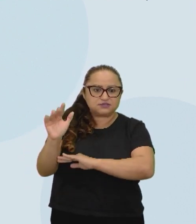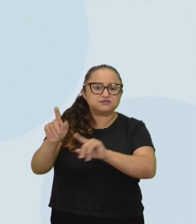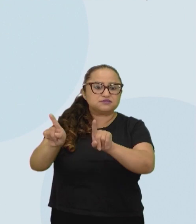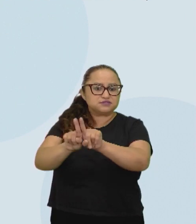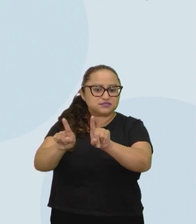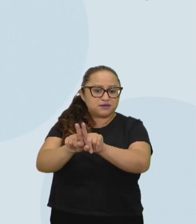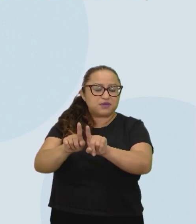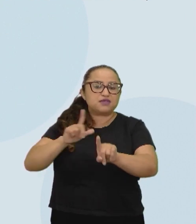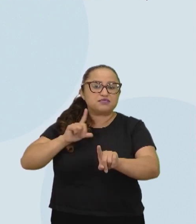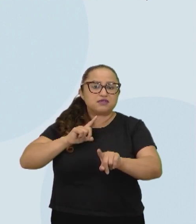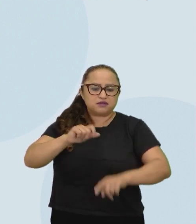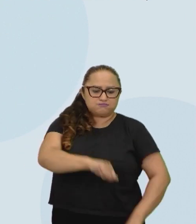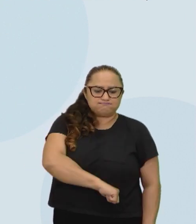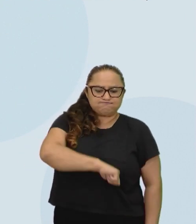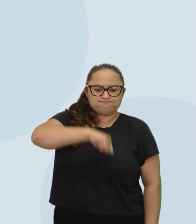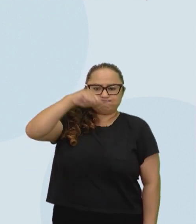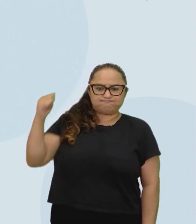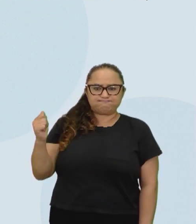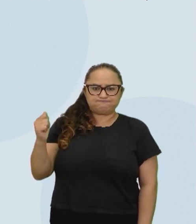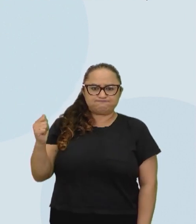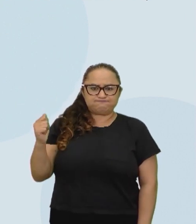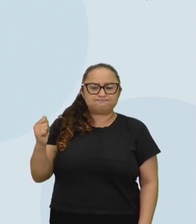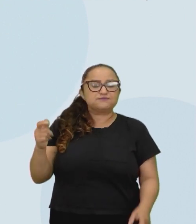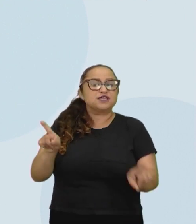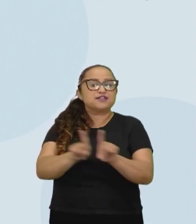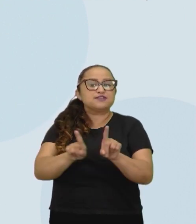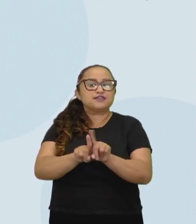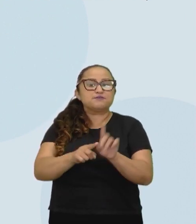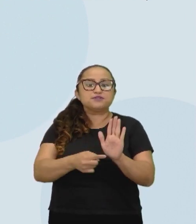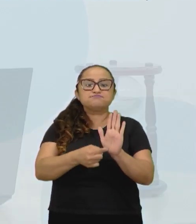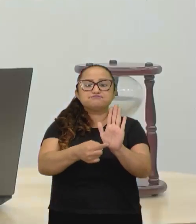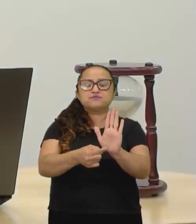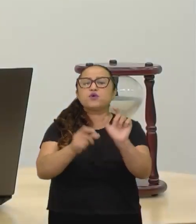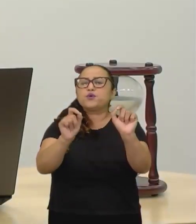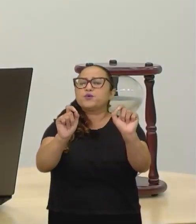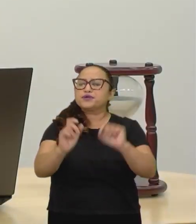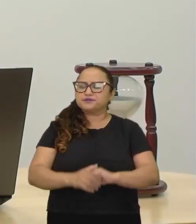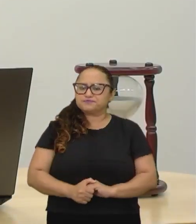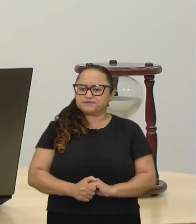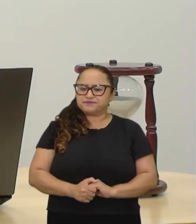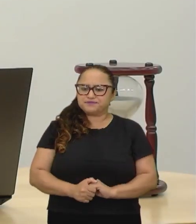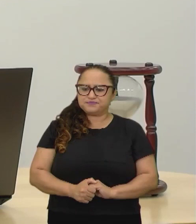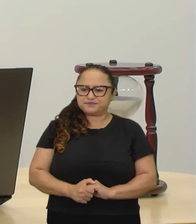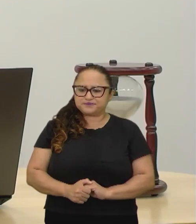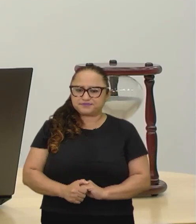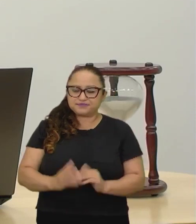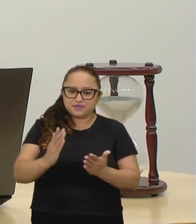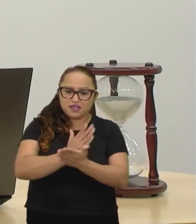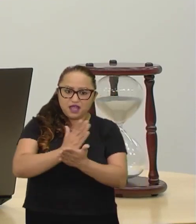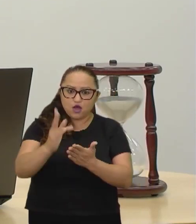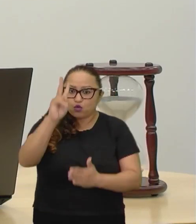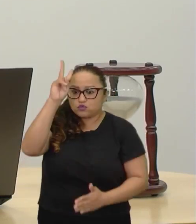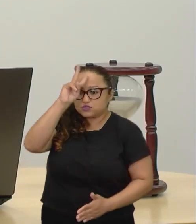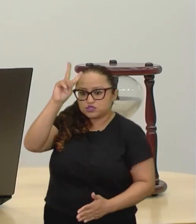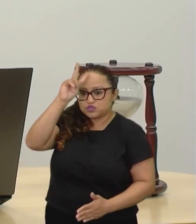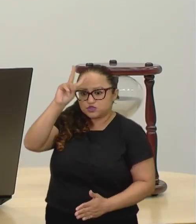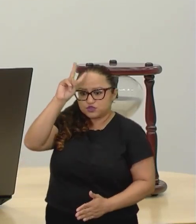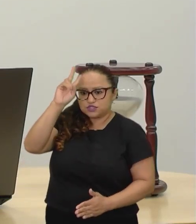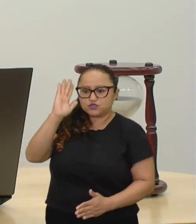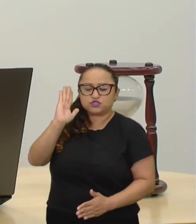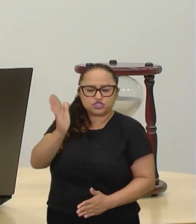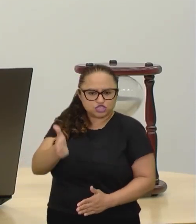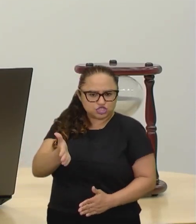independência. E aí eu vou pedir para voltar aqui, ó, pelo seguinte, alguns historiadores, né, eles já